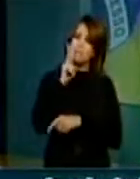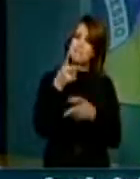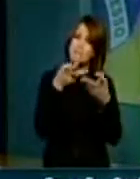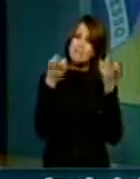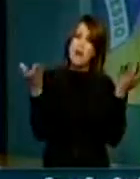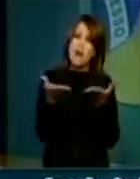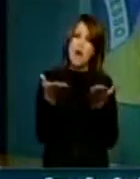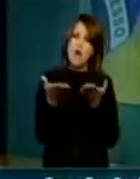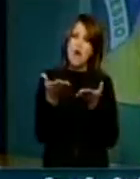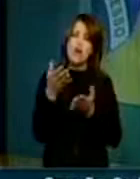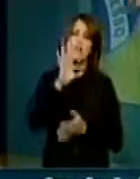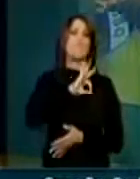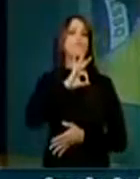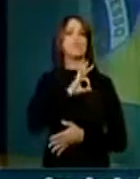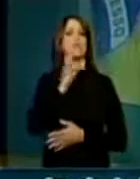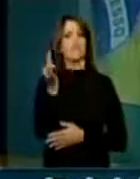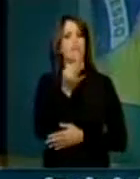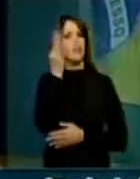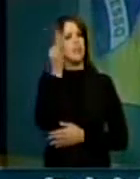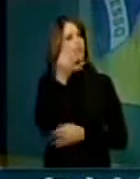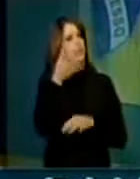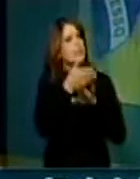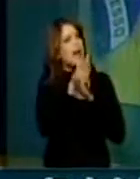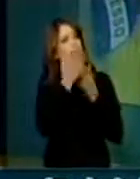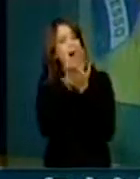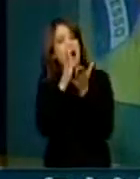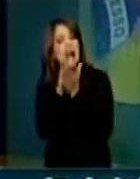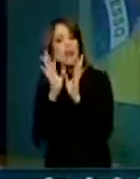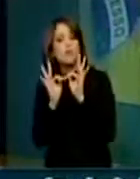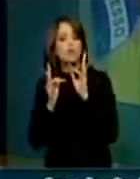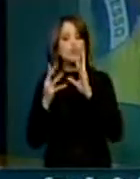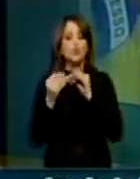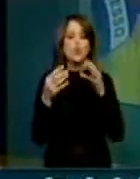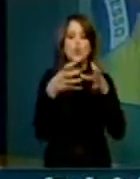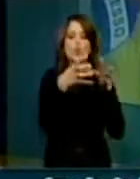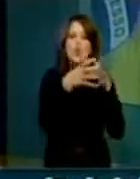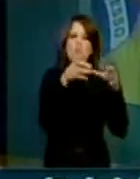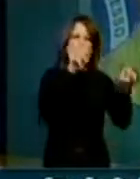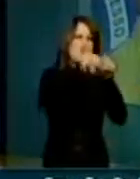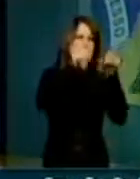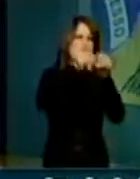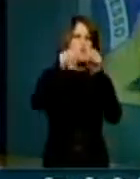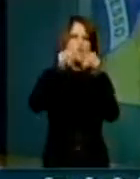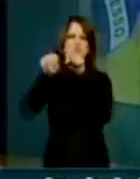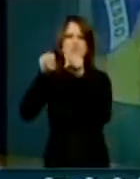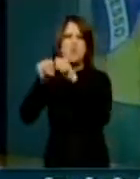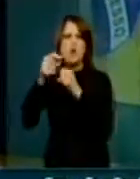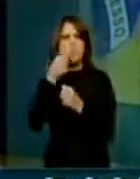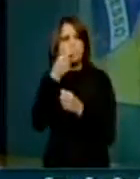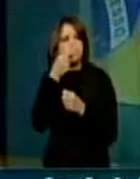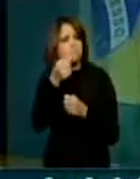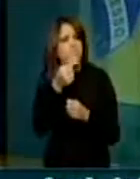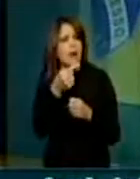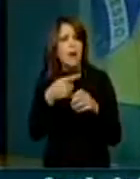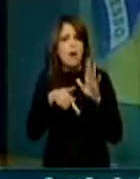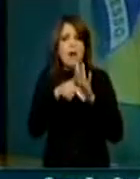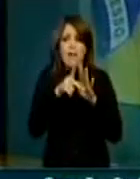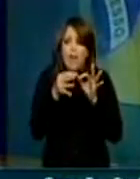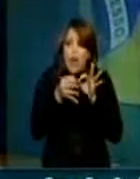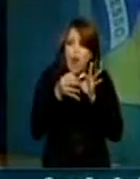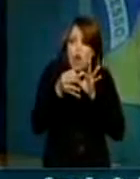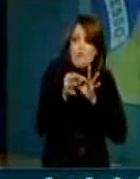uma atuação da Polícia Federal que está desbaratando grupos de extermínio a poucos quilômetros da capital